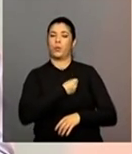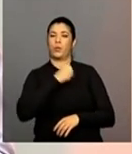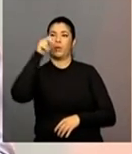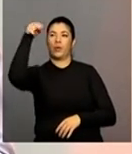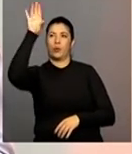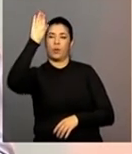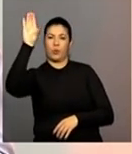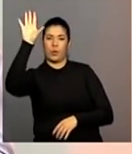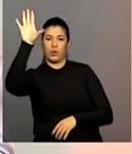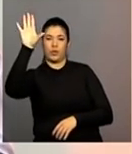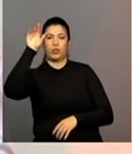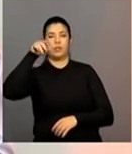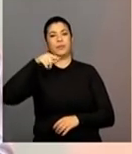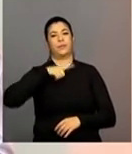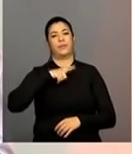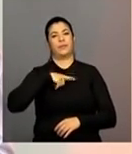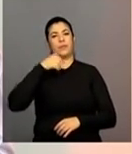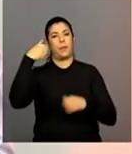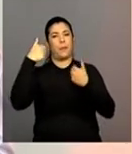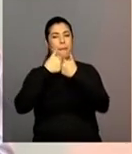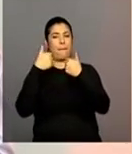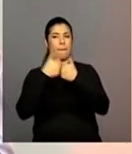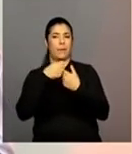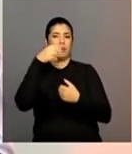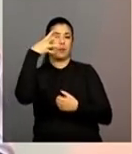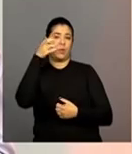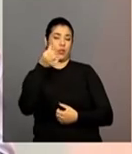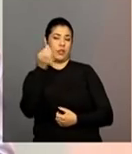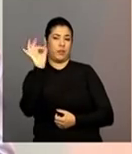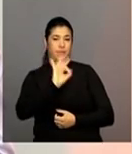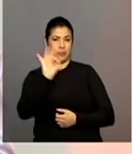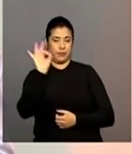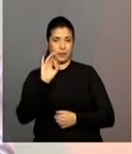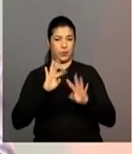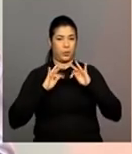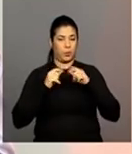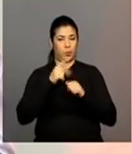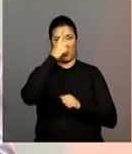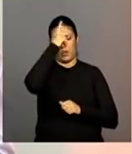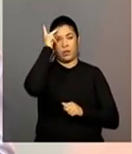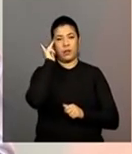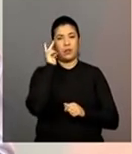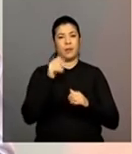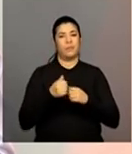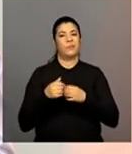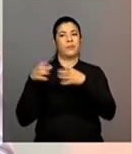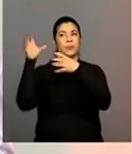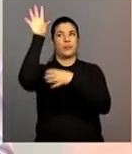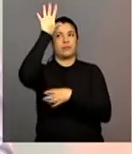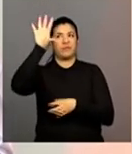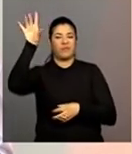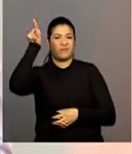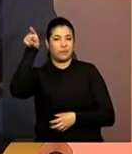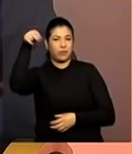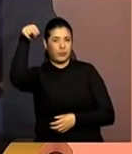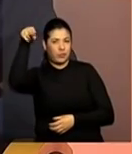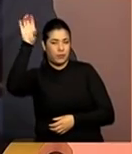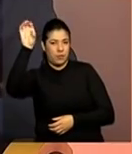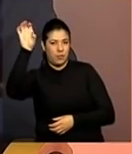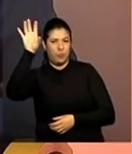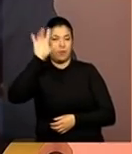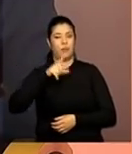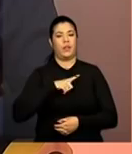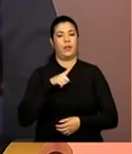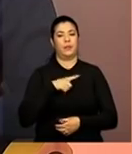Norte abrangendo aí perto de 46% da totalidade dos Municípios da região norte uhum bom e